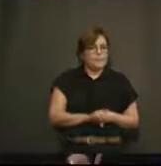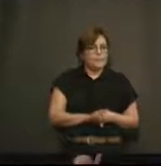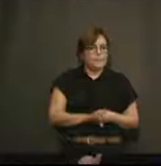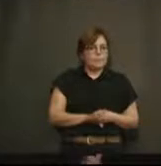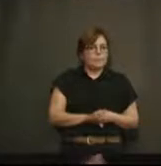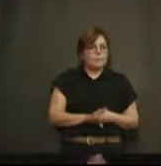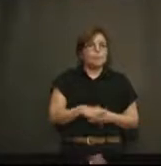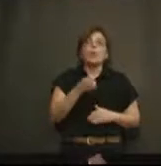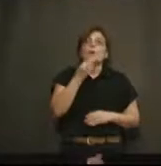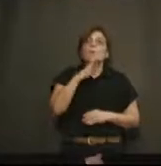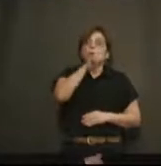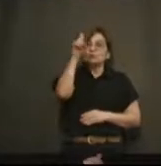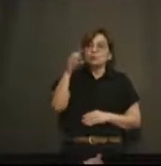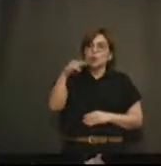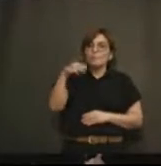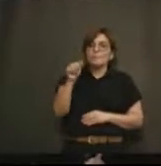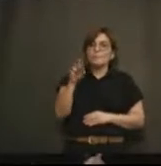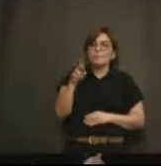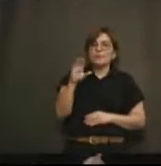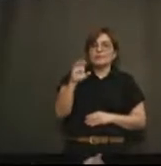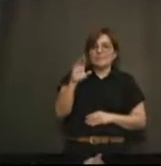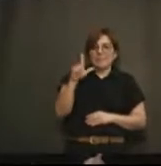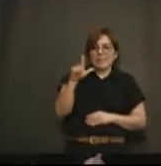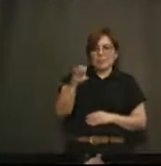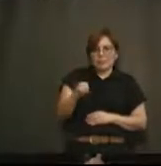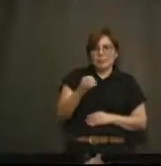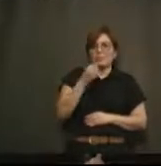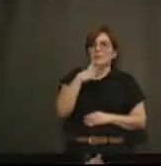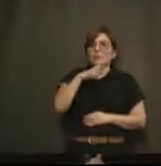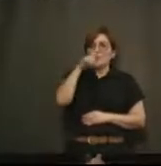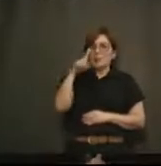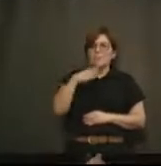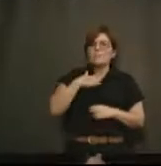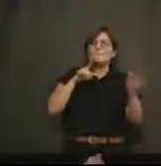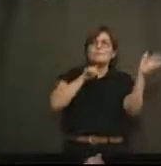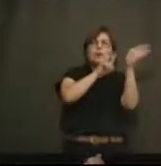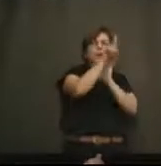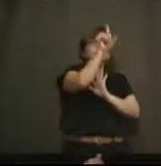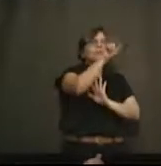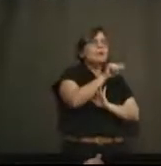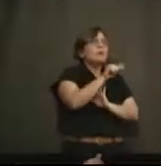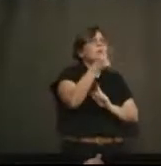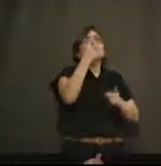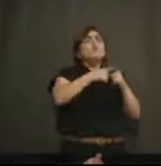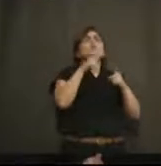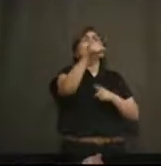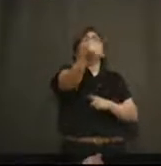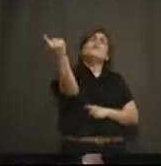Bom dia, Marcelo. Bom dia. A minha pergunta para o senhor é por que o senhor não veio?